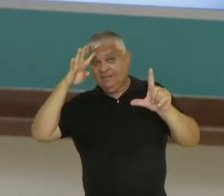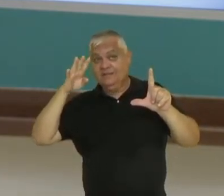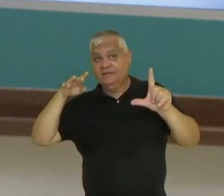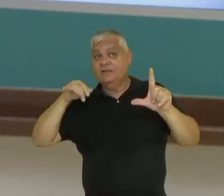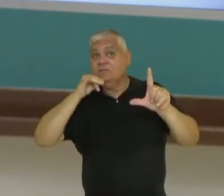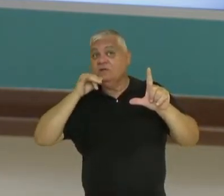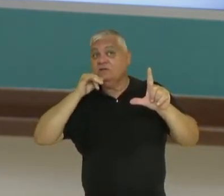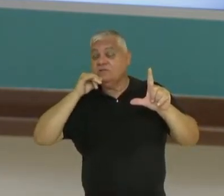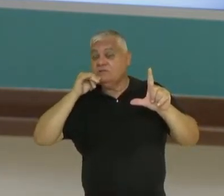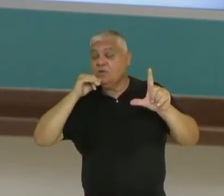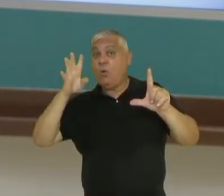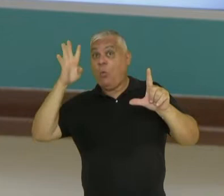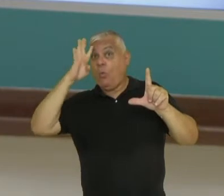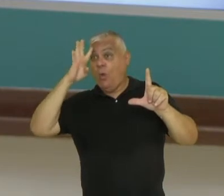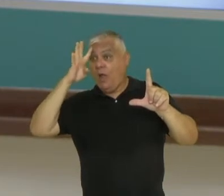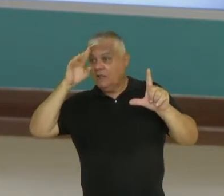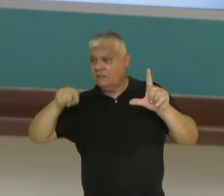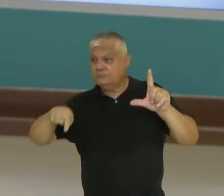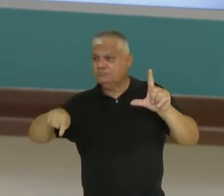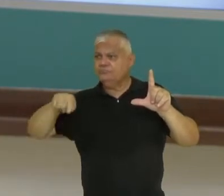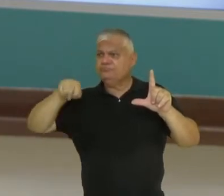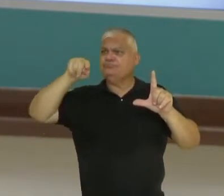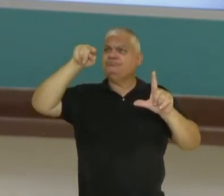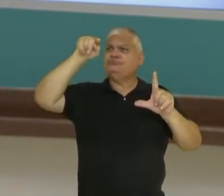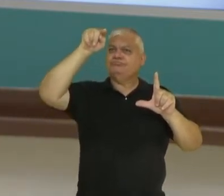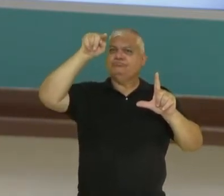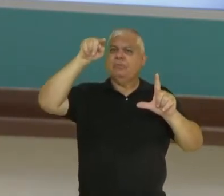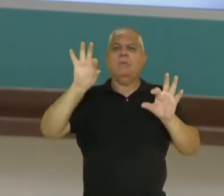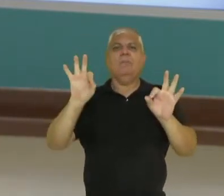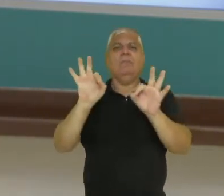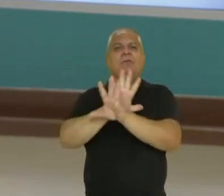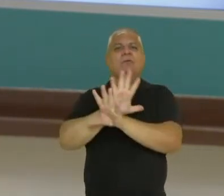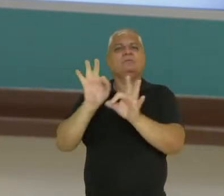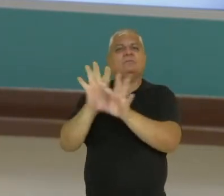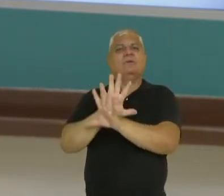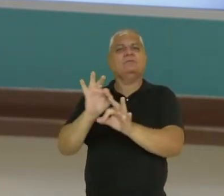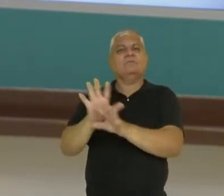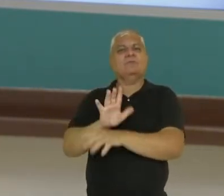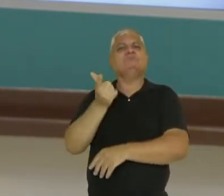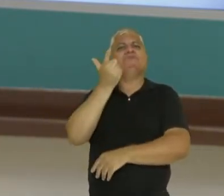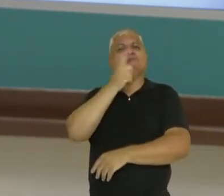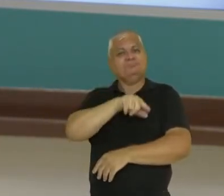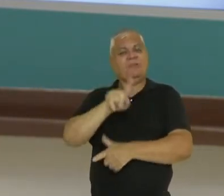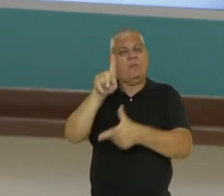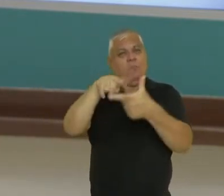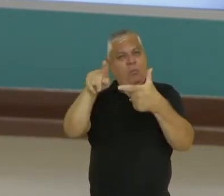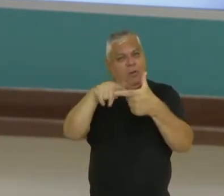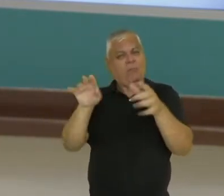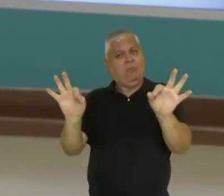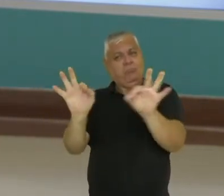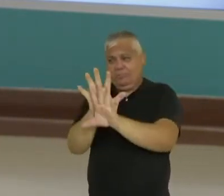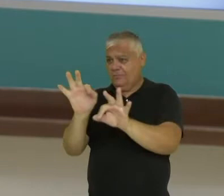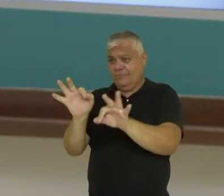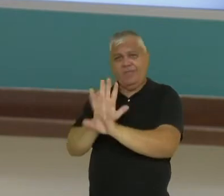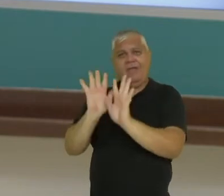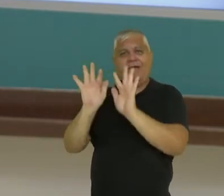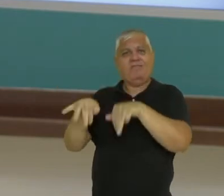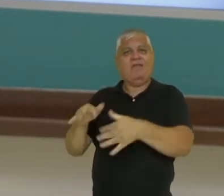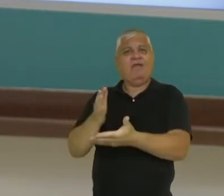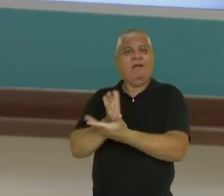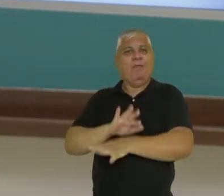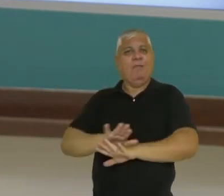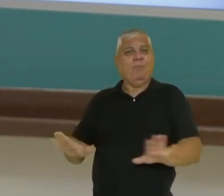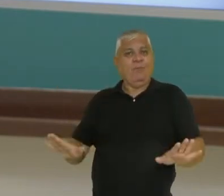preta aqui, é maior do que a linha tracejada. Então, terças e quartas costuma-se conseguir resolver mais problemas do que